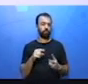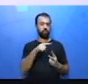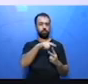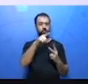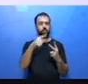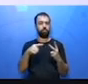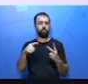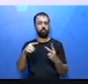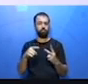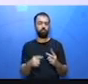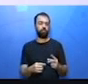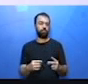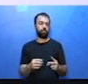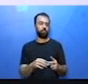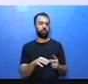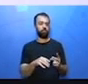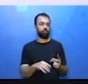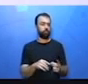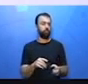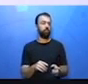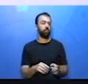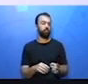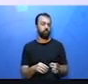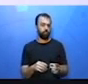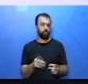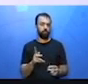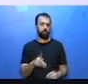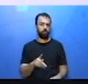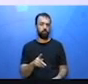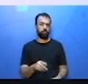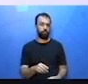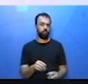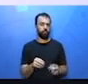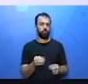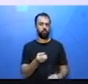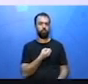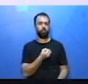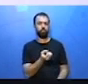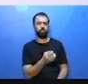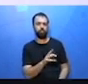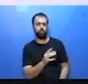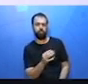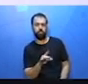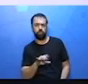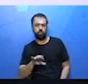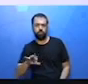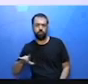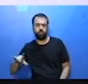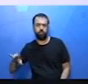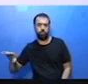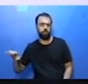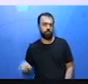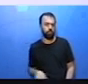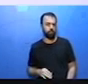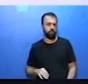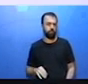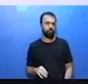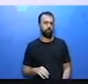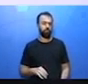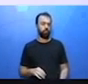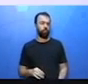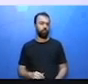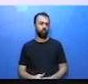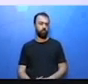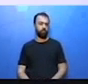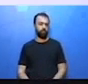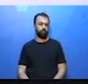né? Diferente da dízima periódica, eu não sei qual que é o próximo número, se eu não fizer a